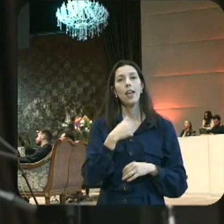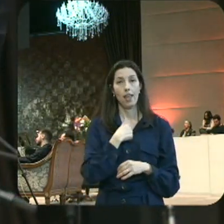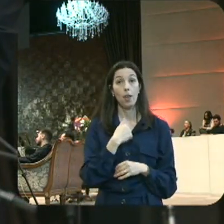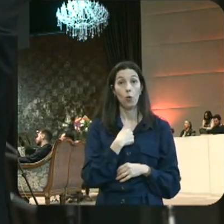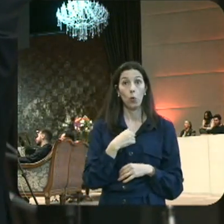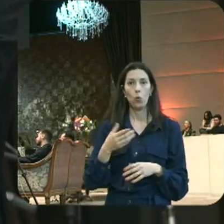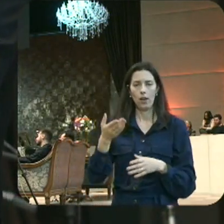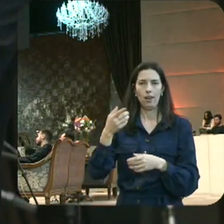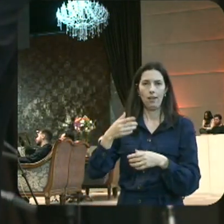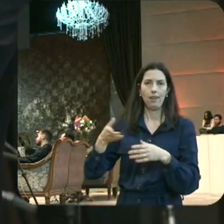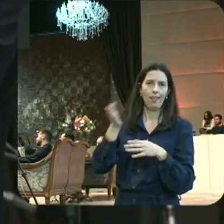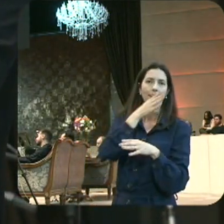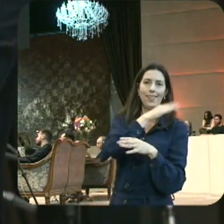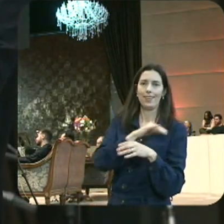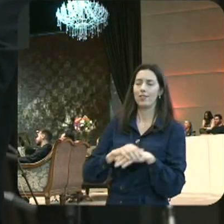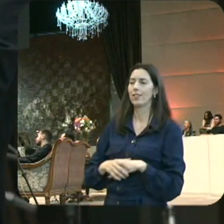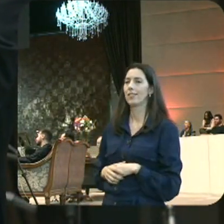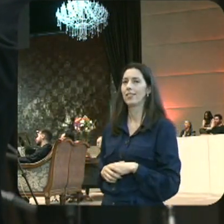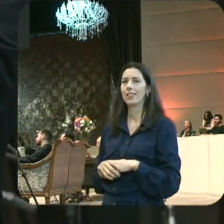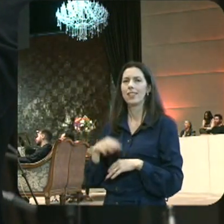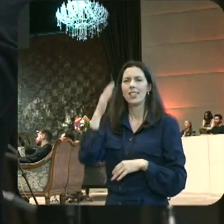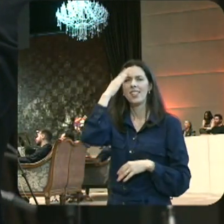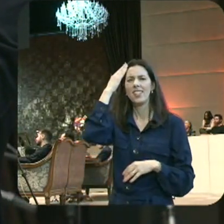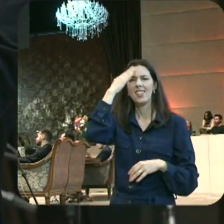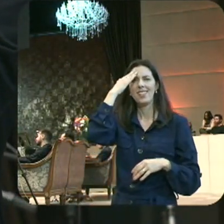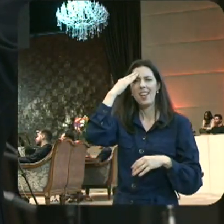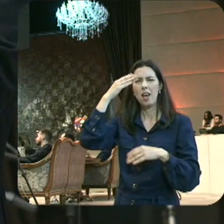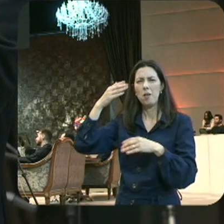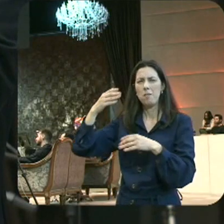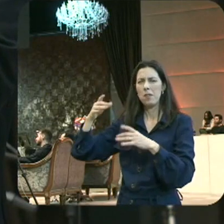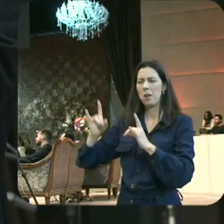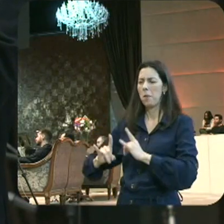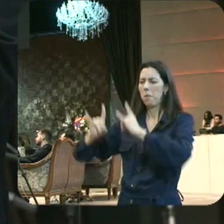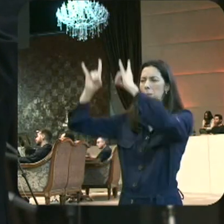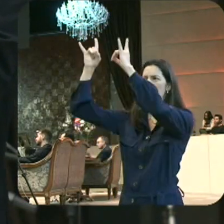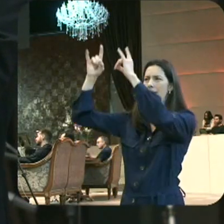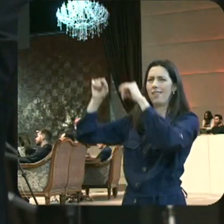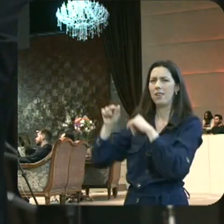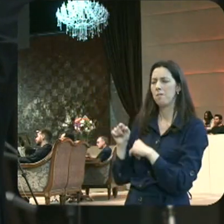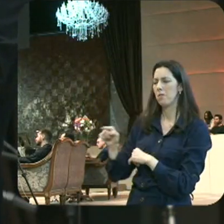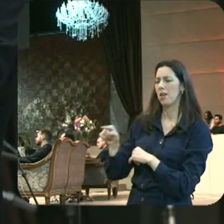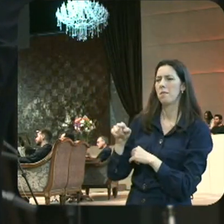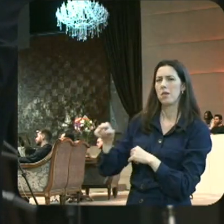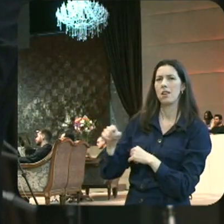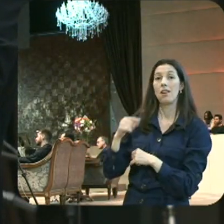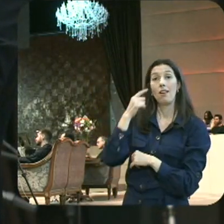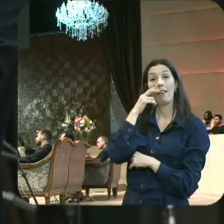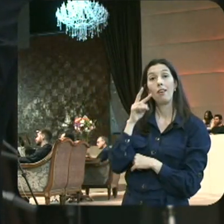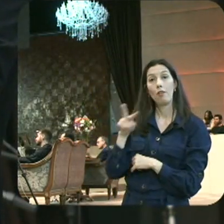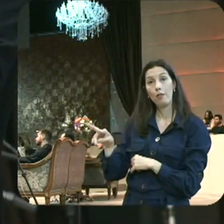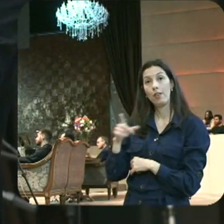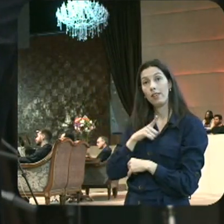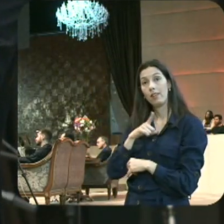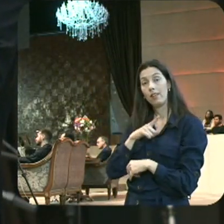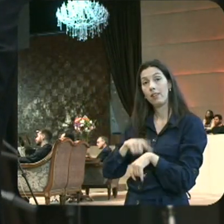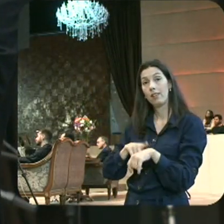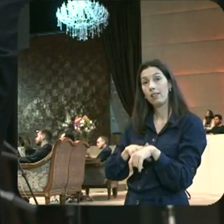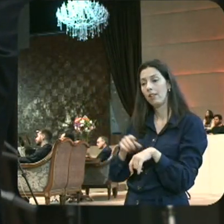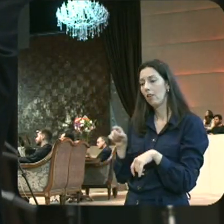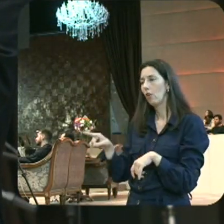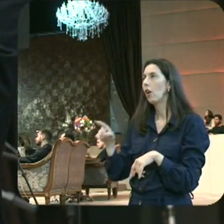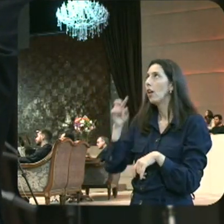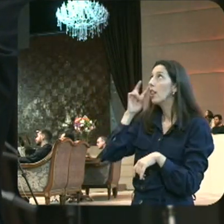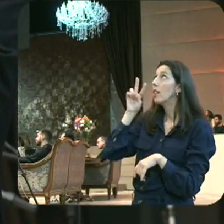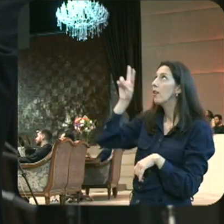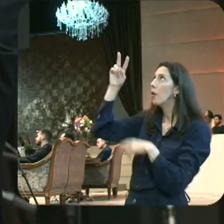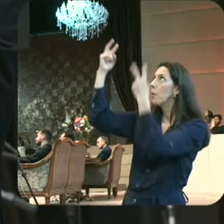campainha do. Sabe aqueles prédios que tem aqueles porteiros eletrônicos? E eu vi que quando eu toquei a campainha, alguém olhou assim